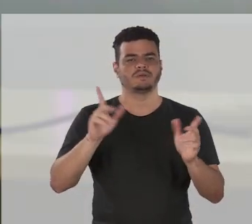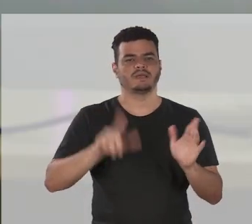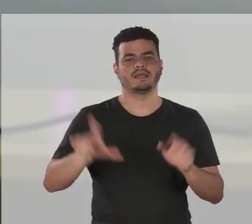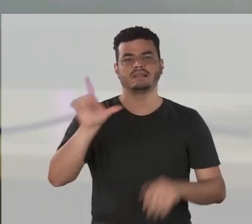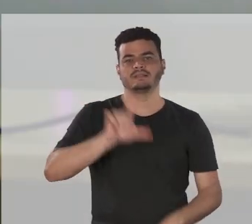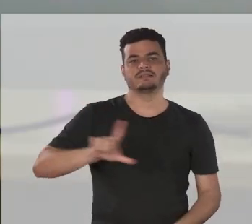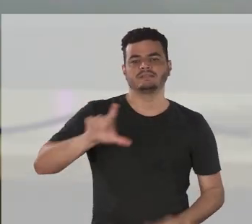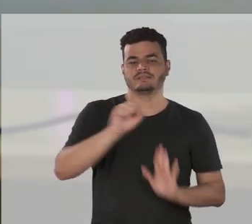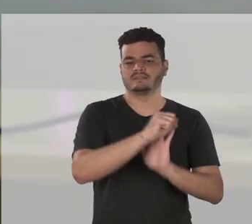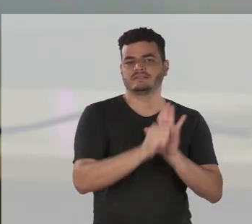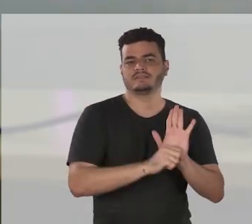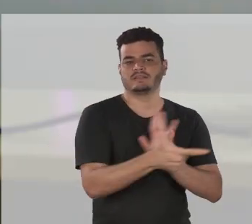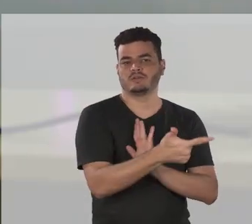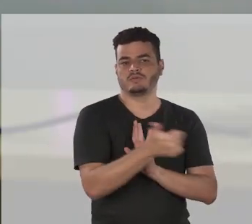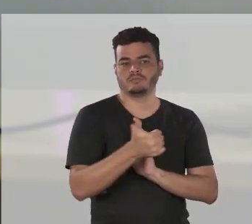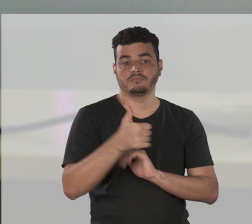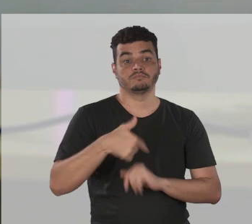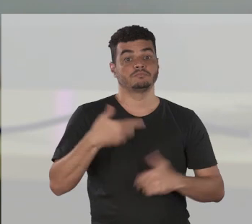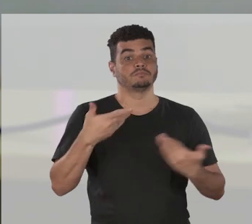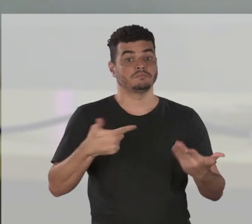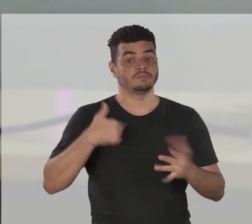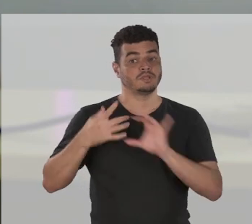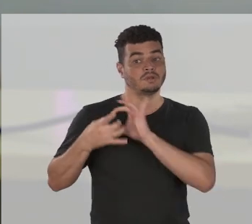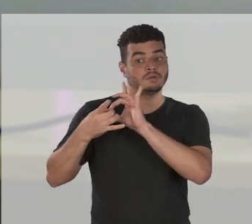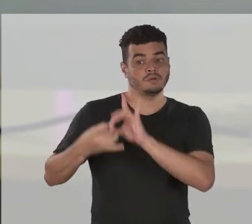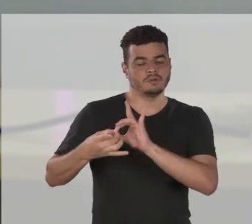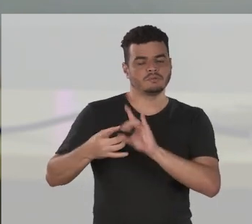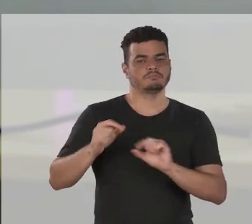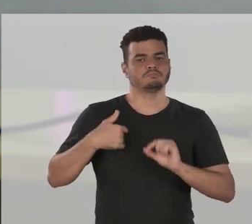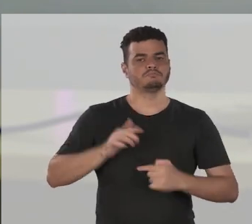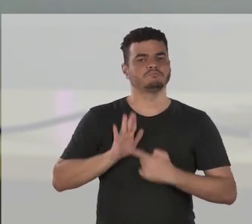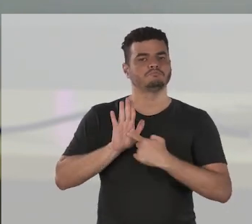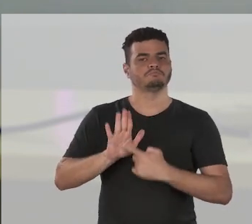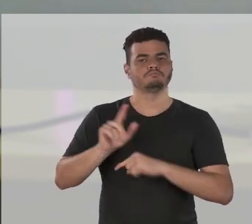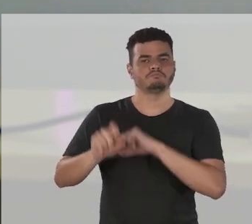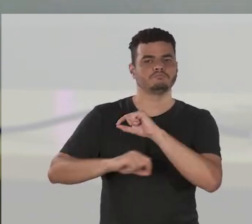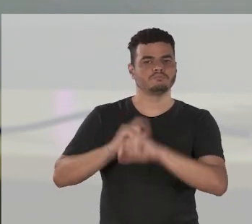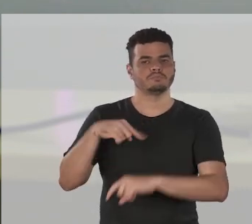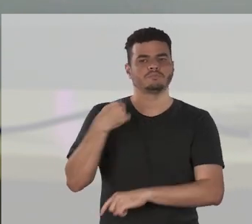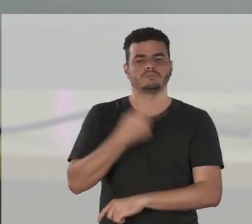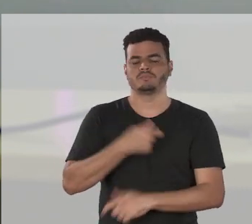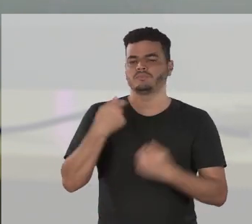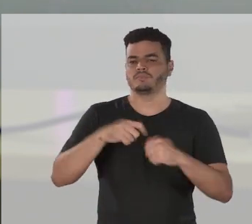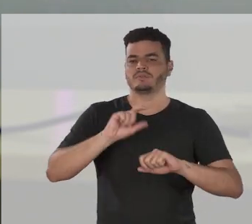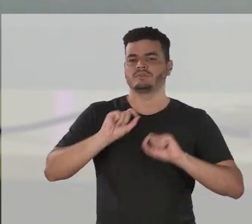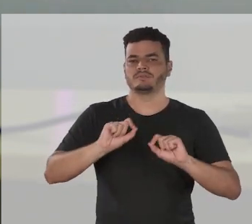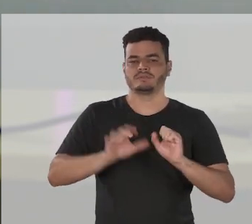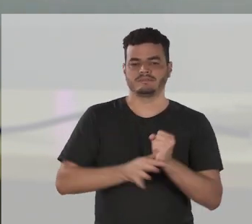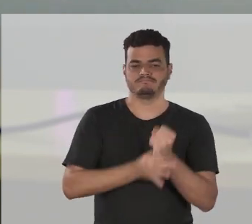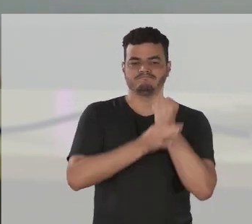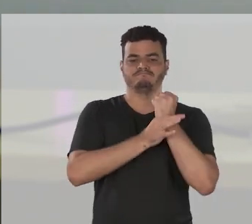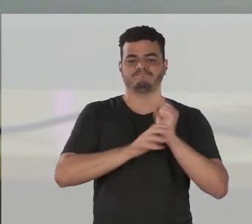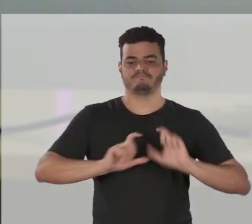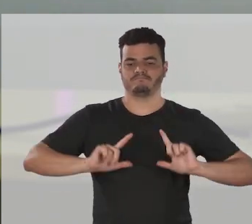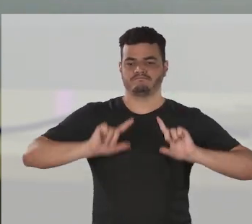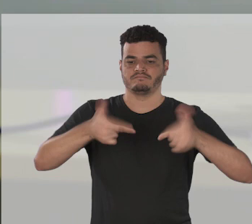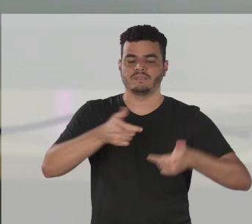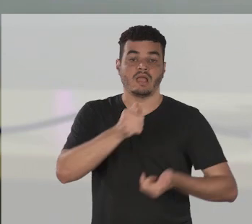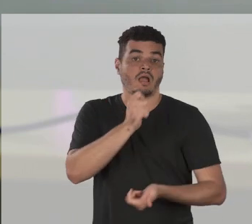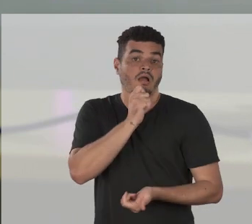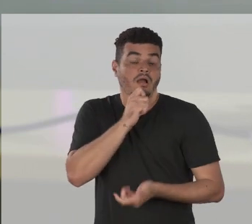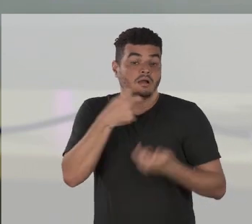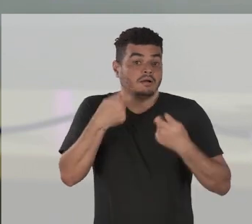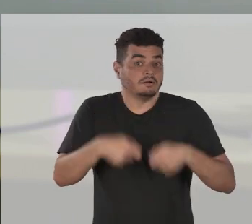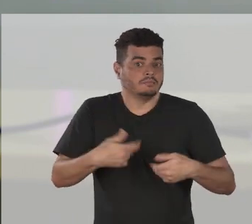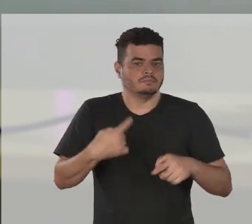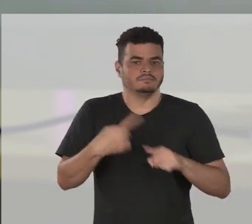contexto, ressalto a importância de seguirmos resistindo à barbárie que ainda assola o nosso país, para atingirmos a